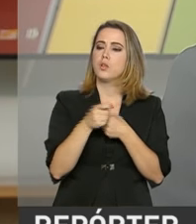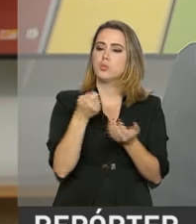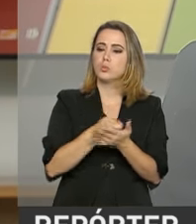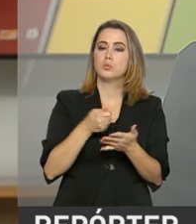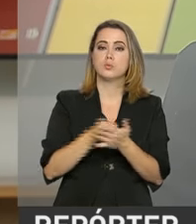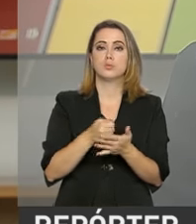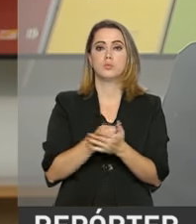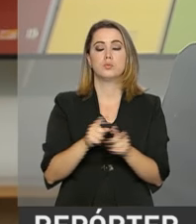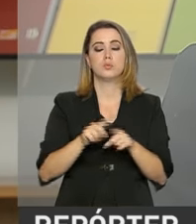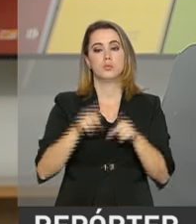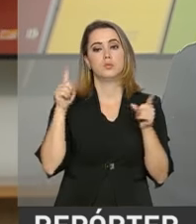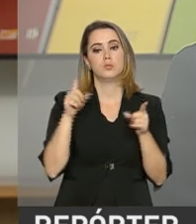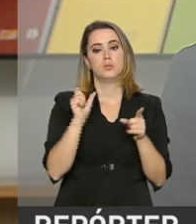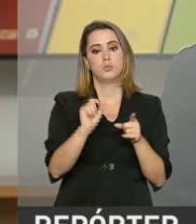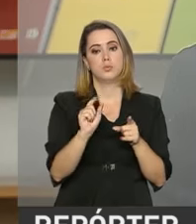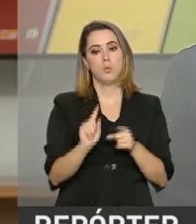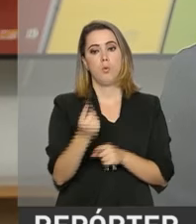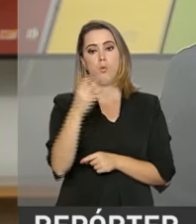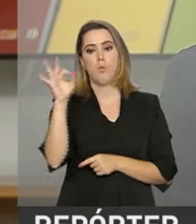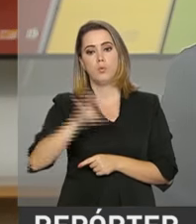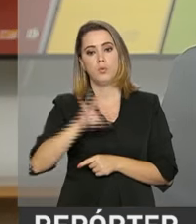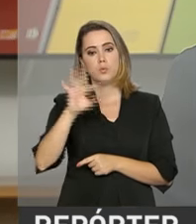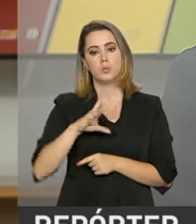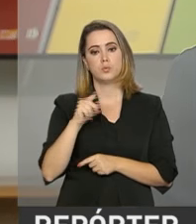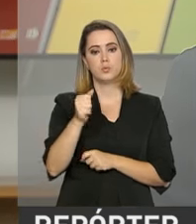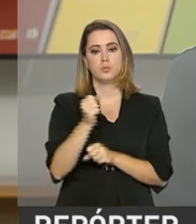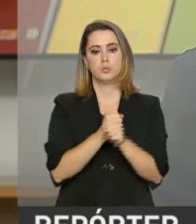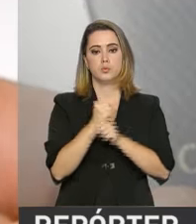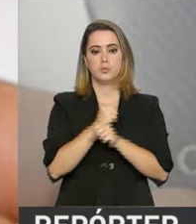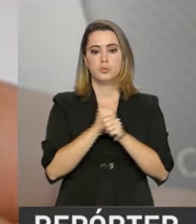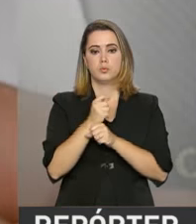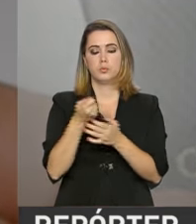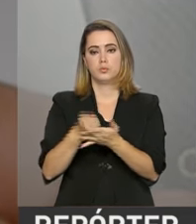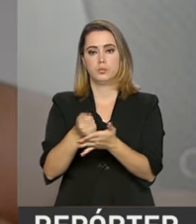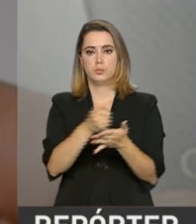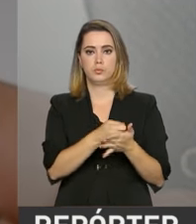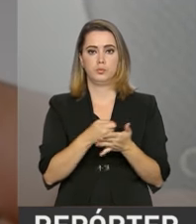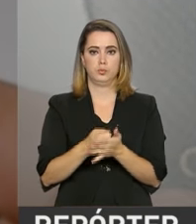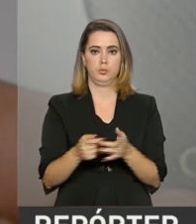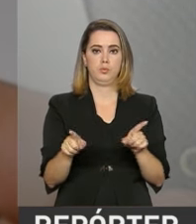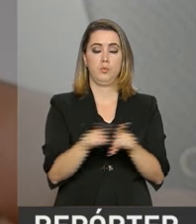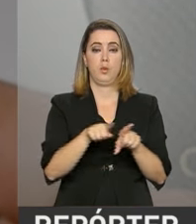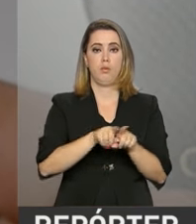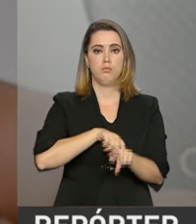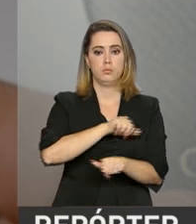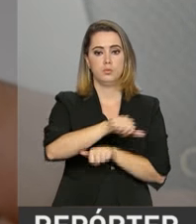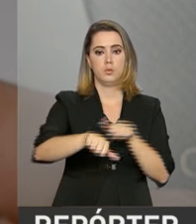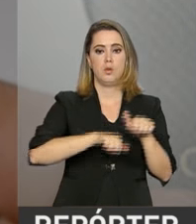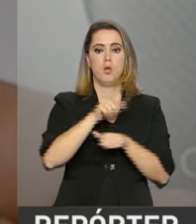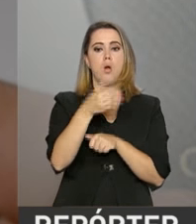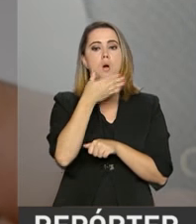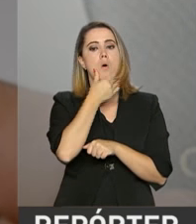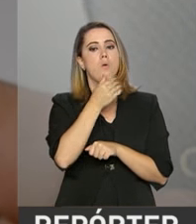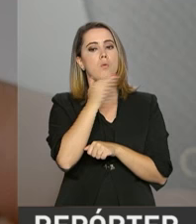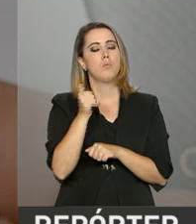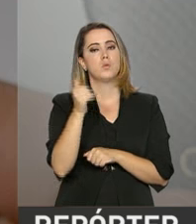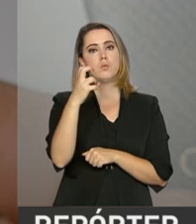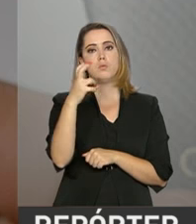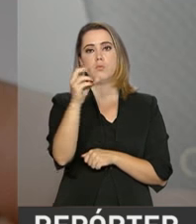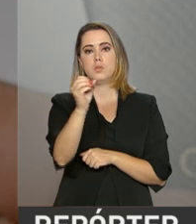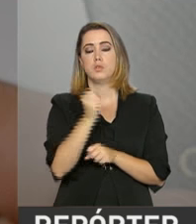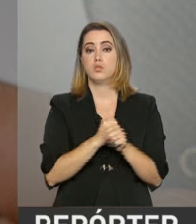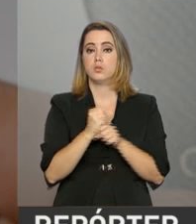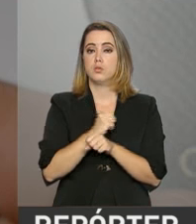contribuições, mais 1% por ano de contribuição. Também foi proposta uma transição para homens com mais de 50